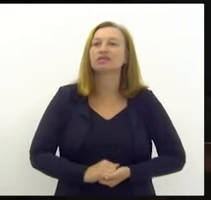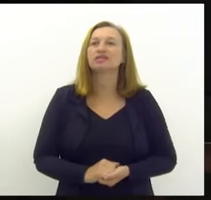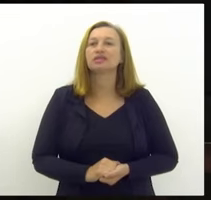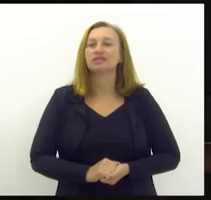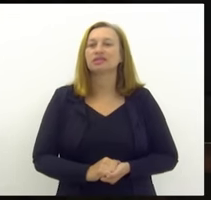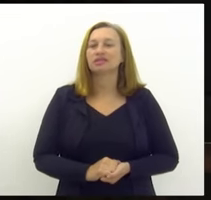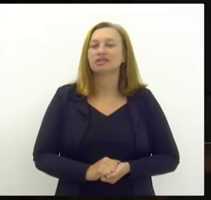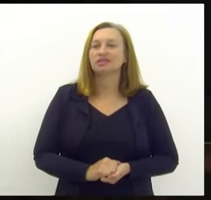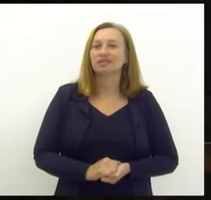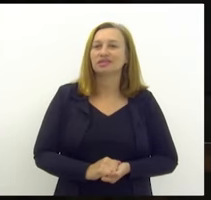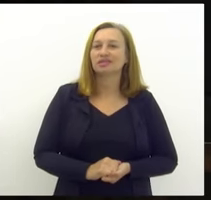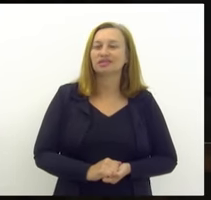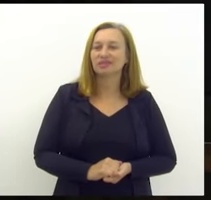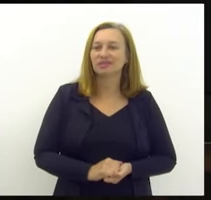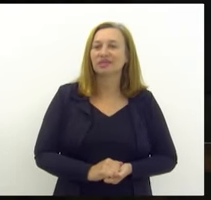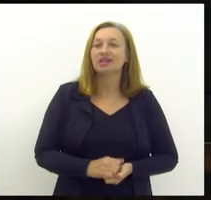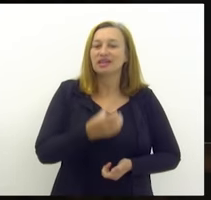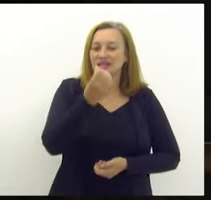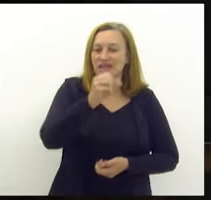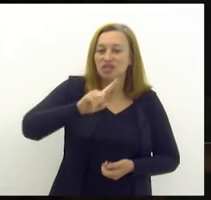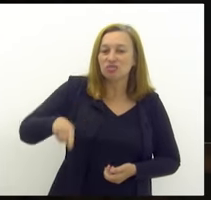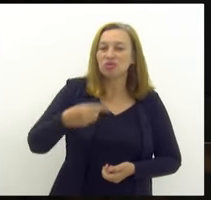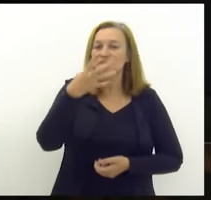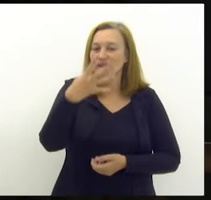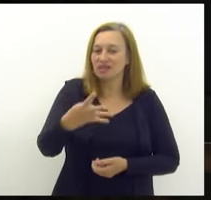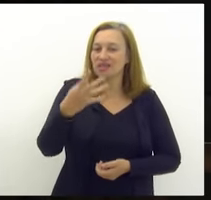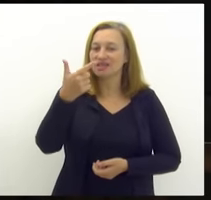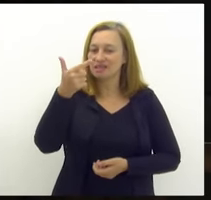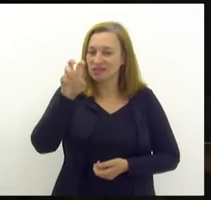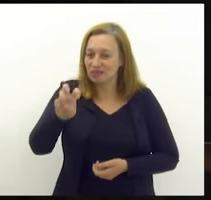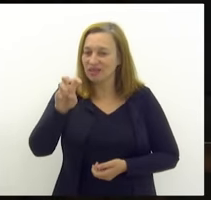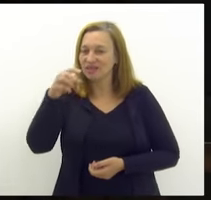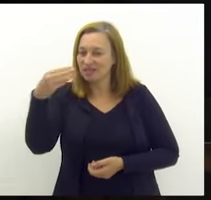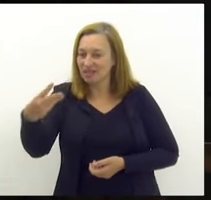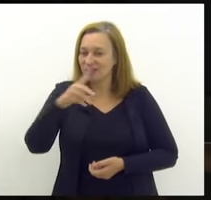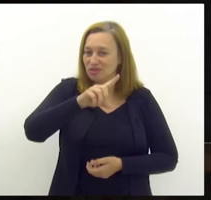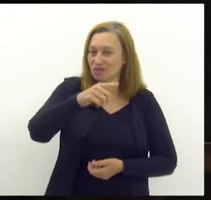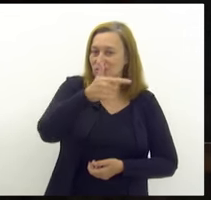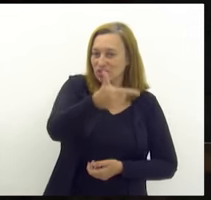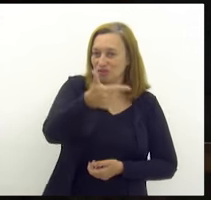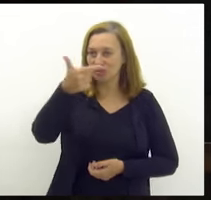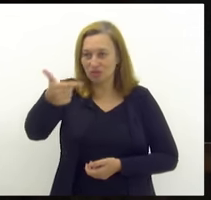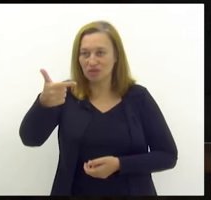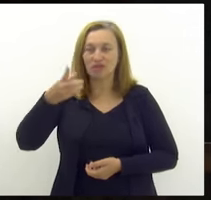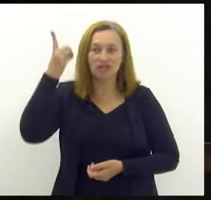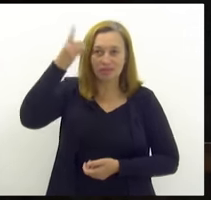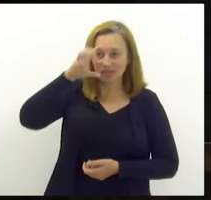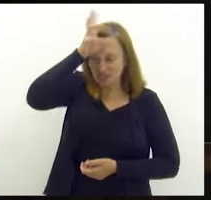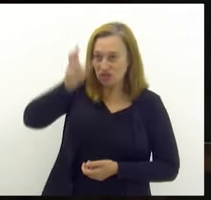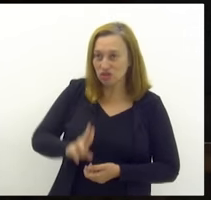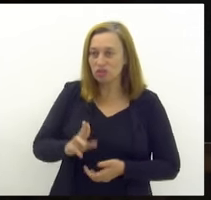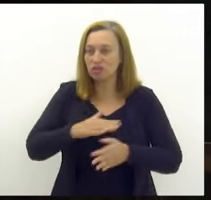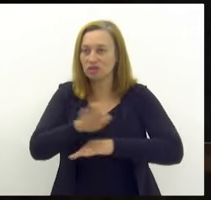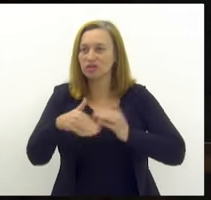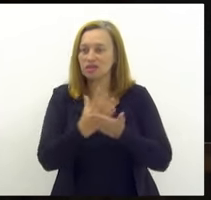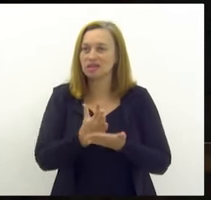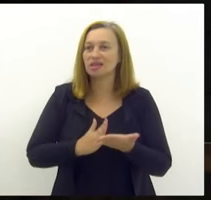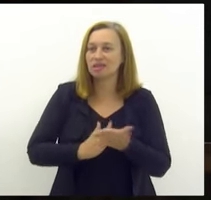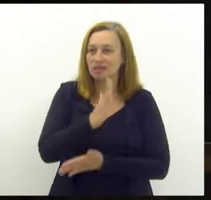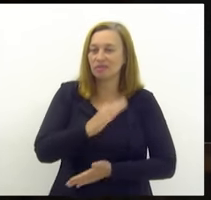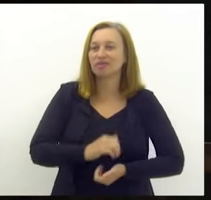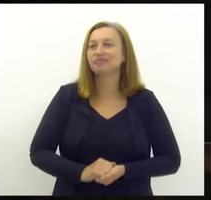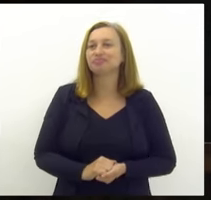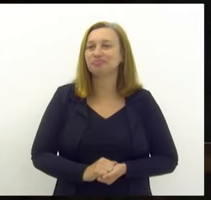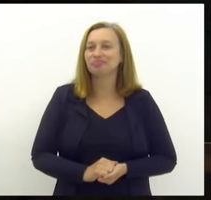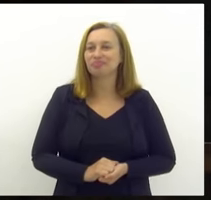aprovado réo 6453 2022 Deputado tiju senhores que apr permane Como estão